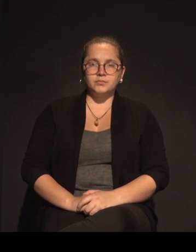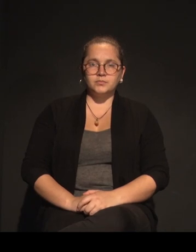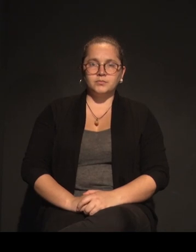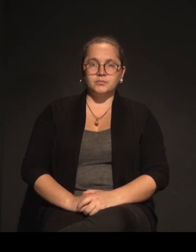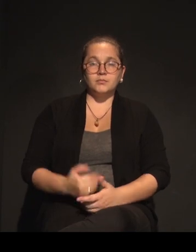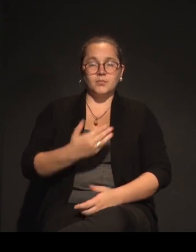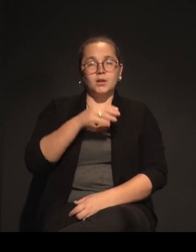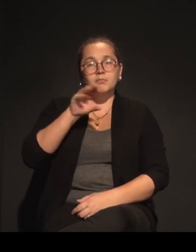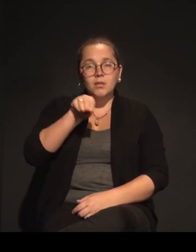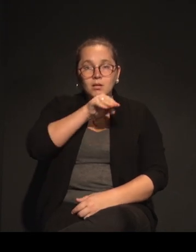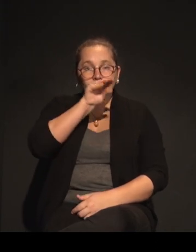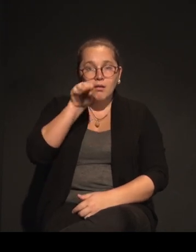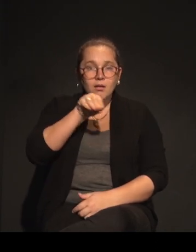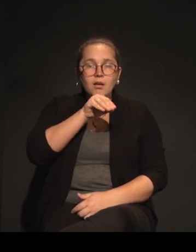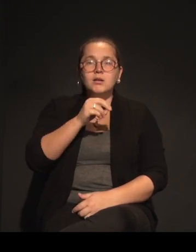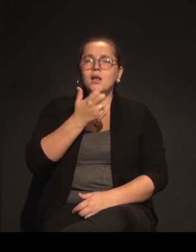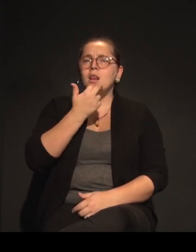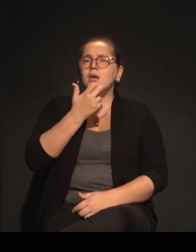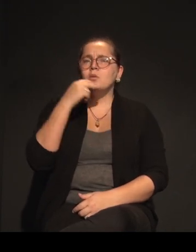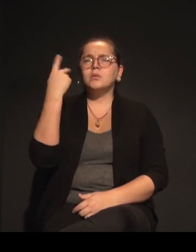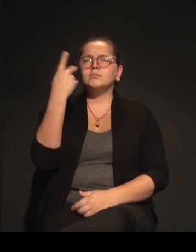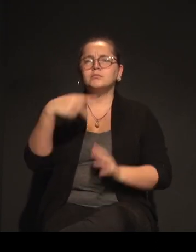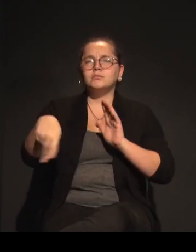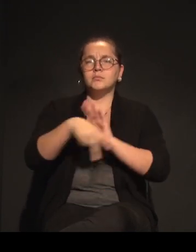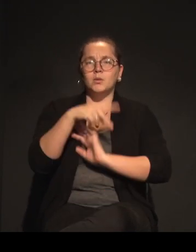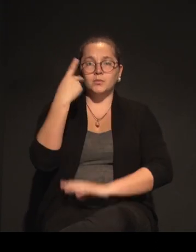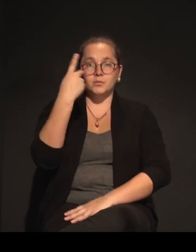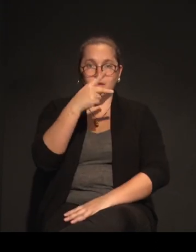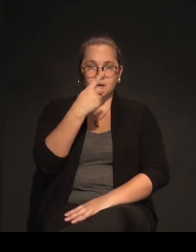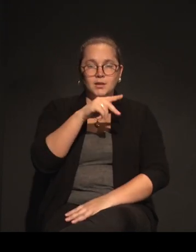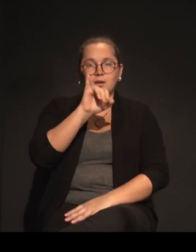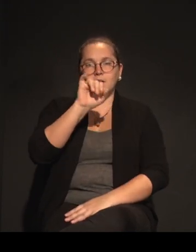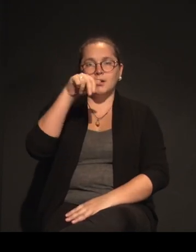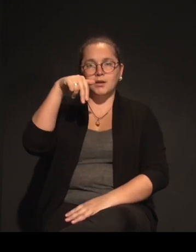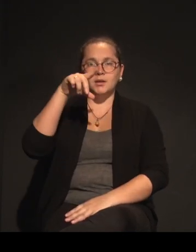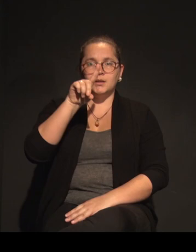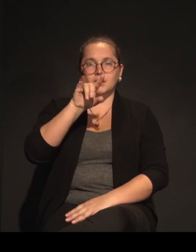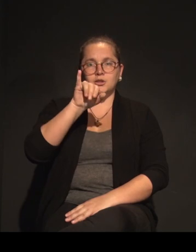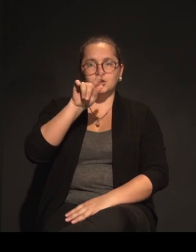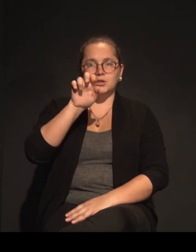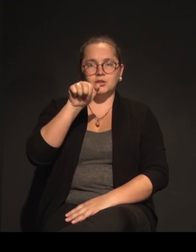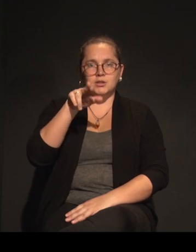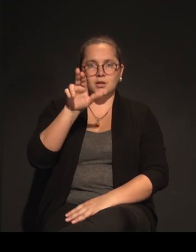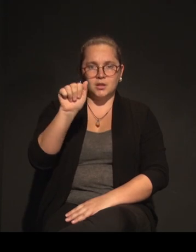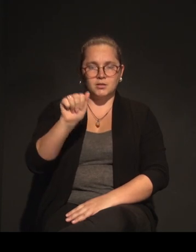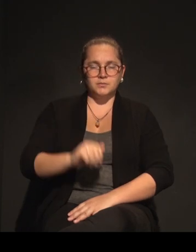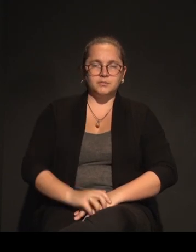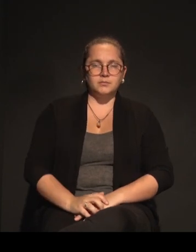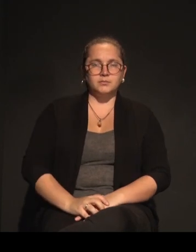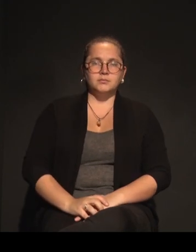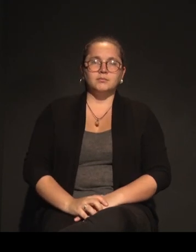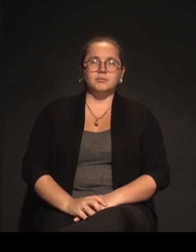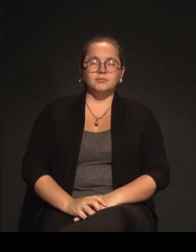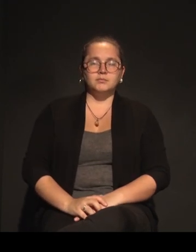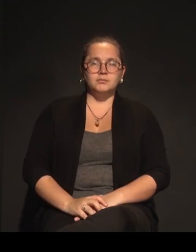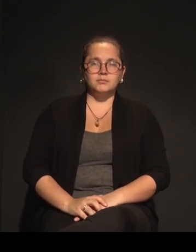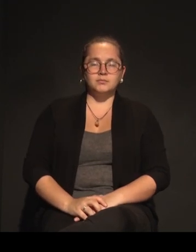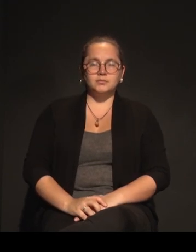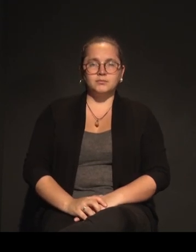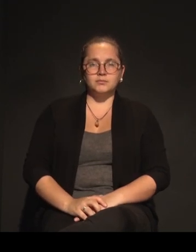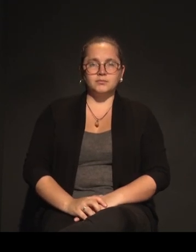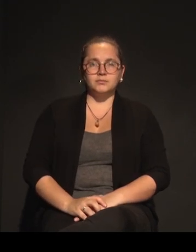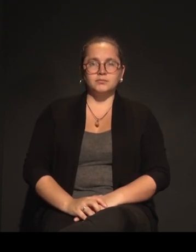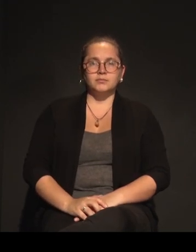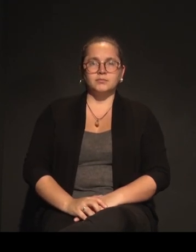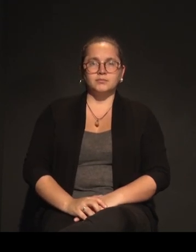é procurando atual mapa quer adir houve a américa é